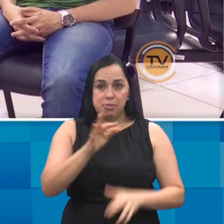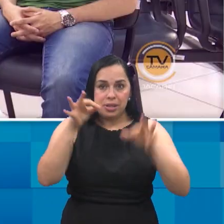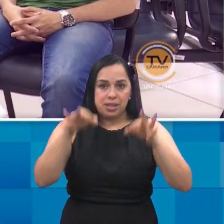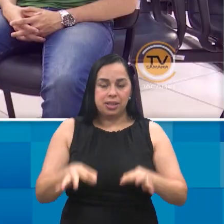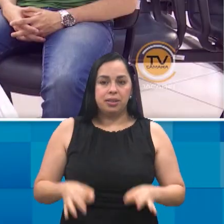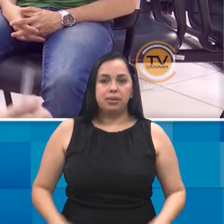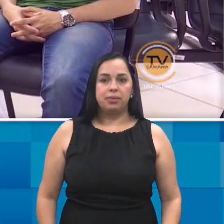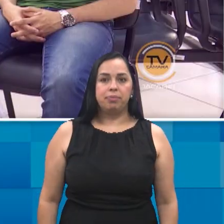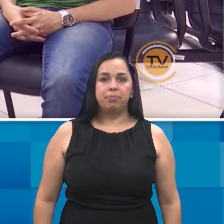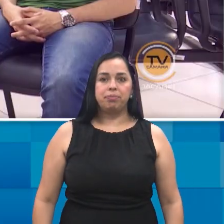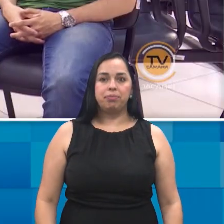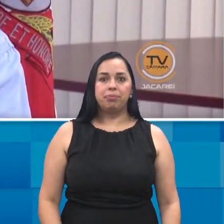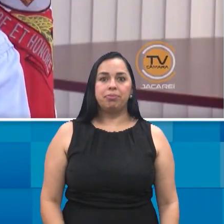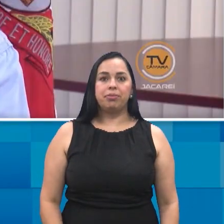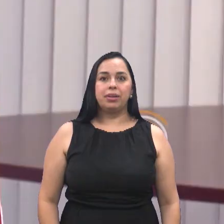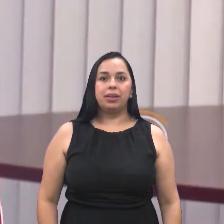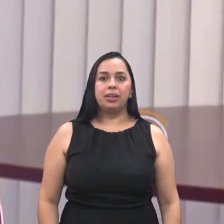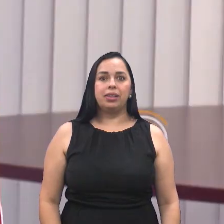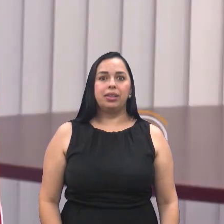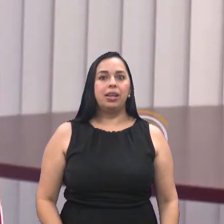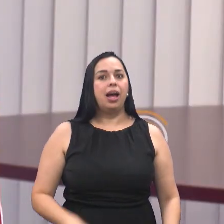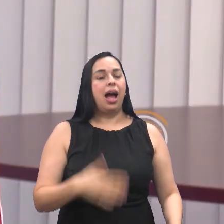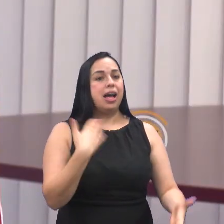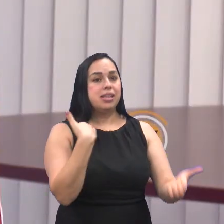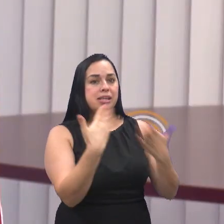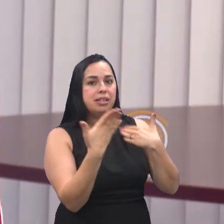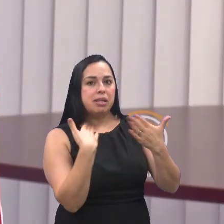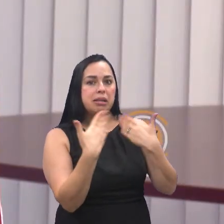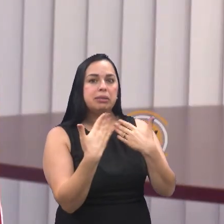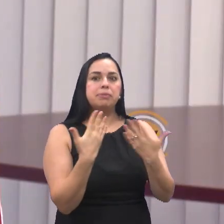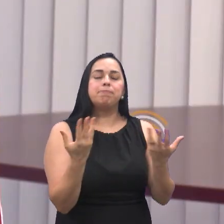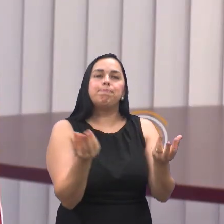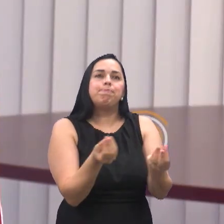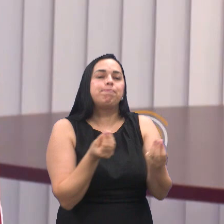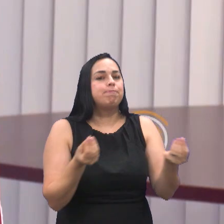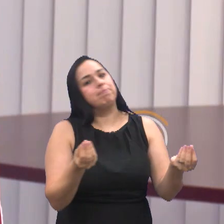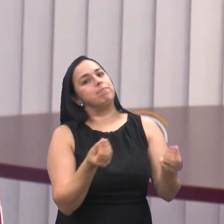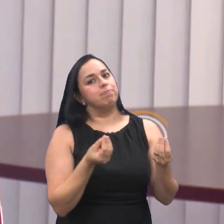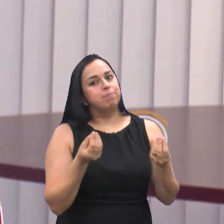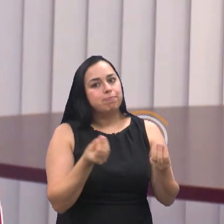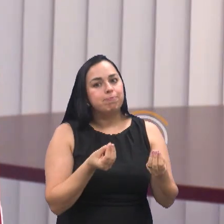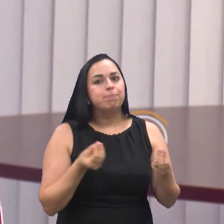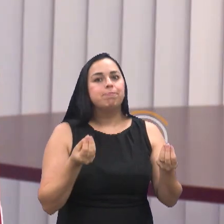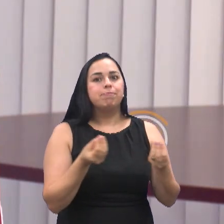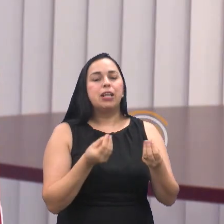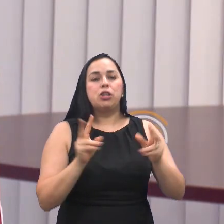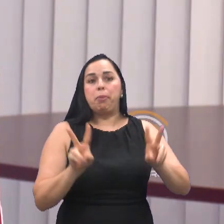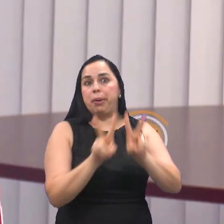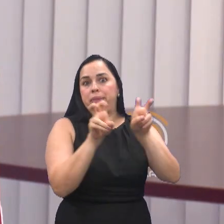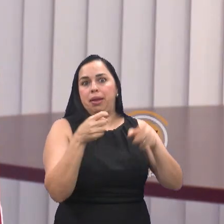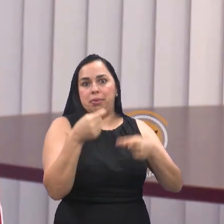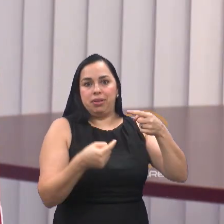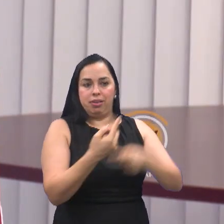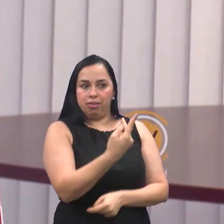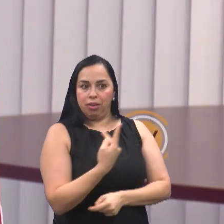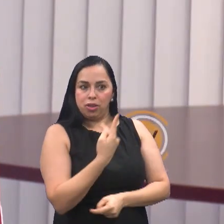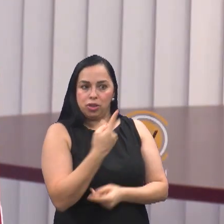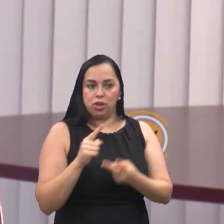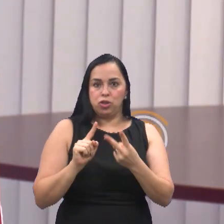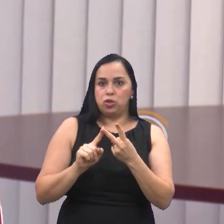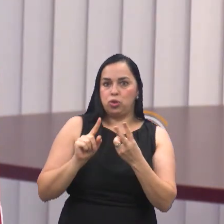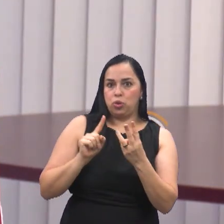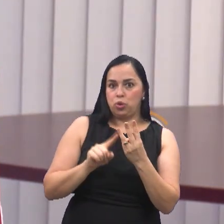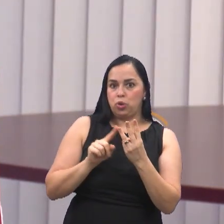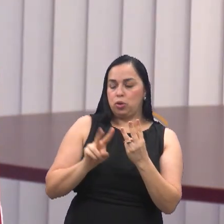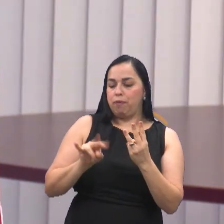tinha muitas conversas bem, assim, sobre política, eu, você e o Vitor